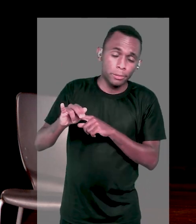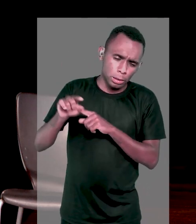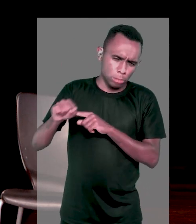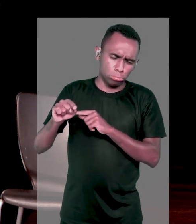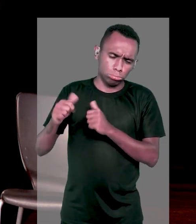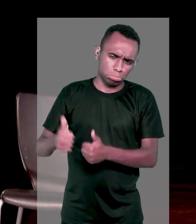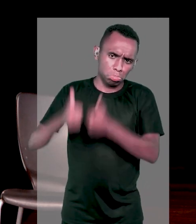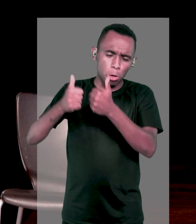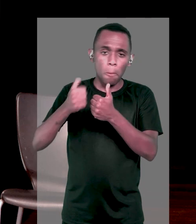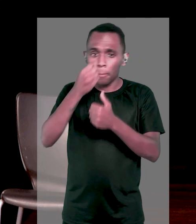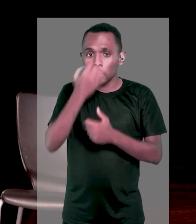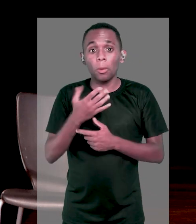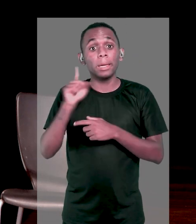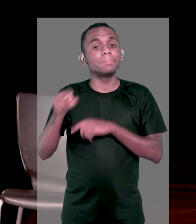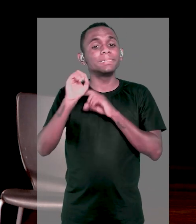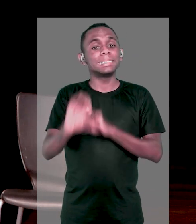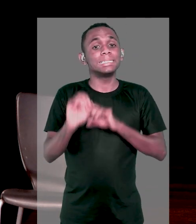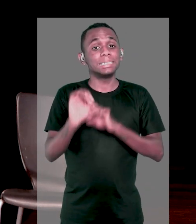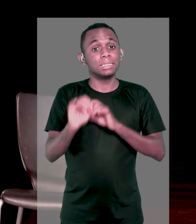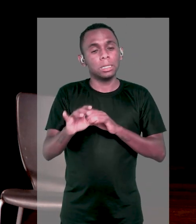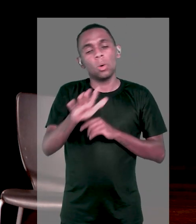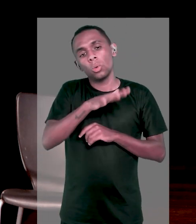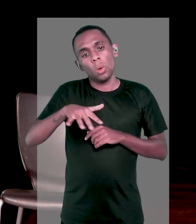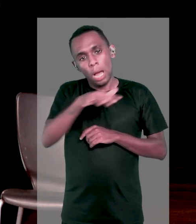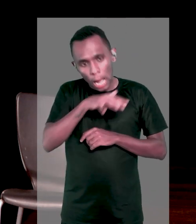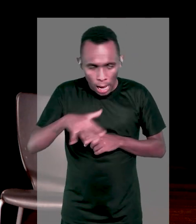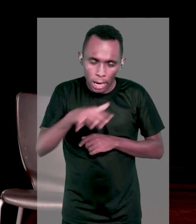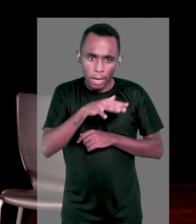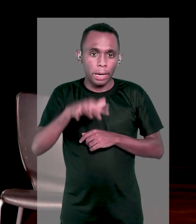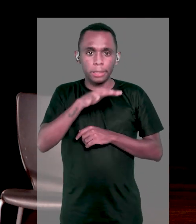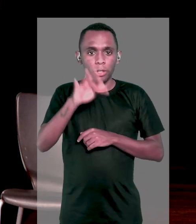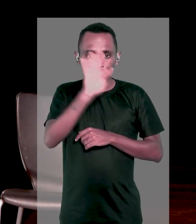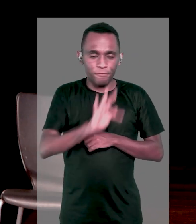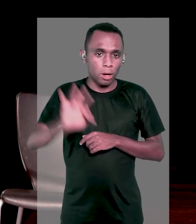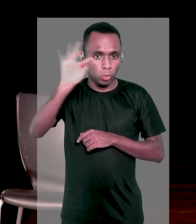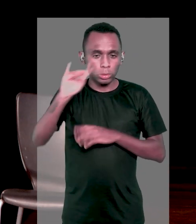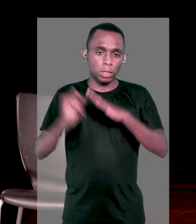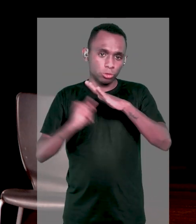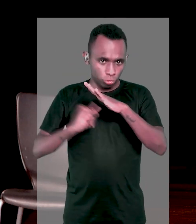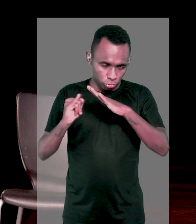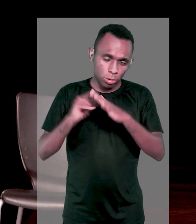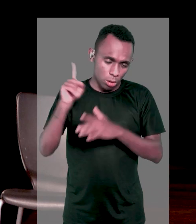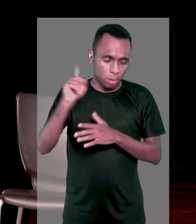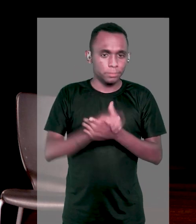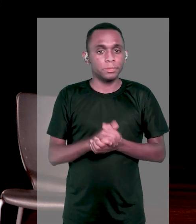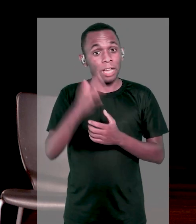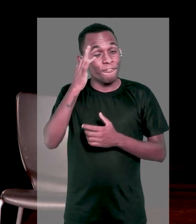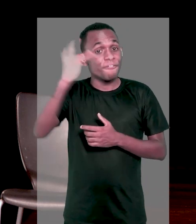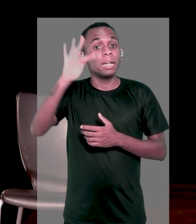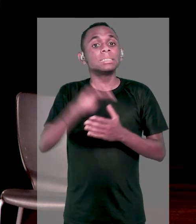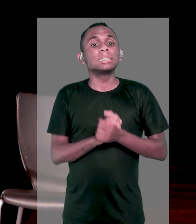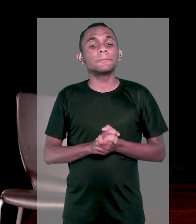houve recentemente uma coisa um pouco miraculosa em relação ao pensamento do Valéry que é o seguinte o grande pensador que foi Valéry